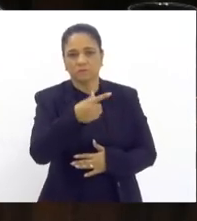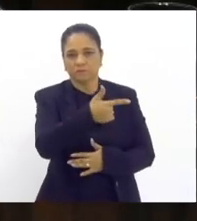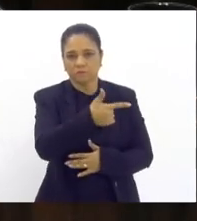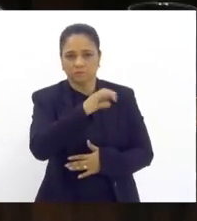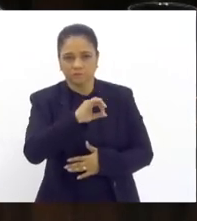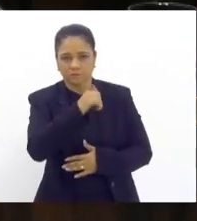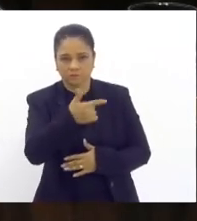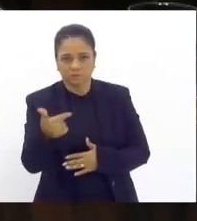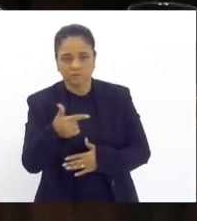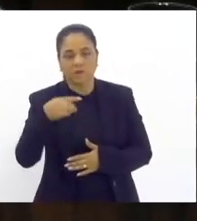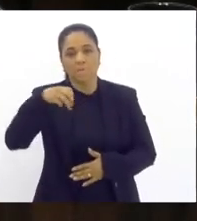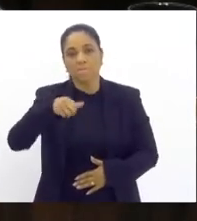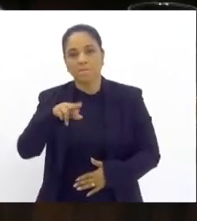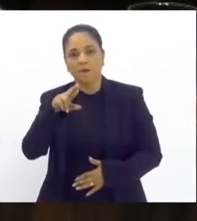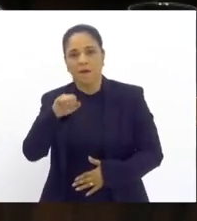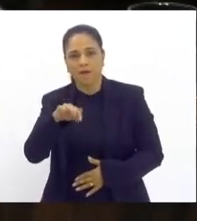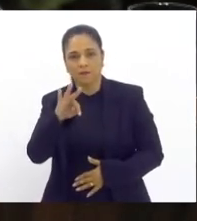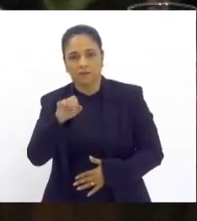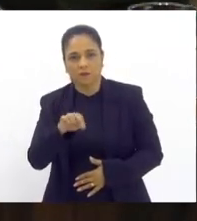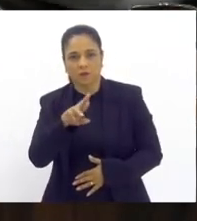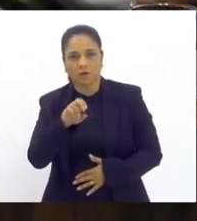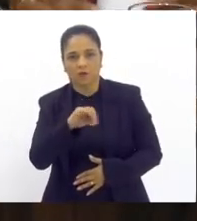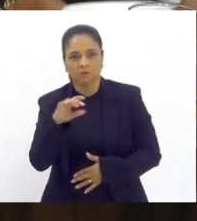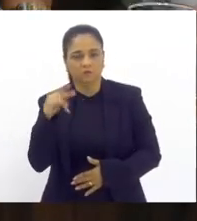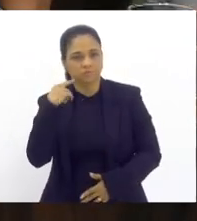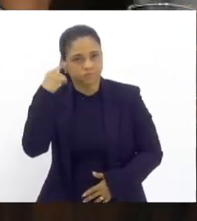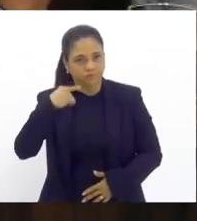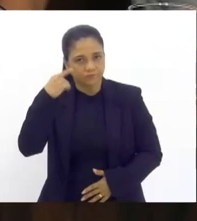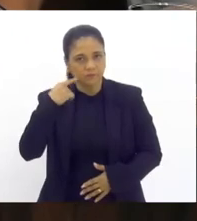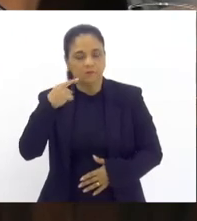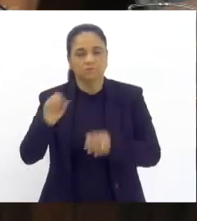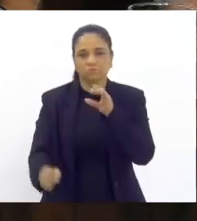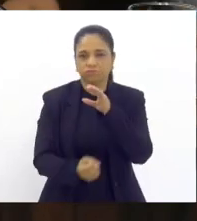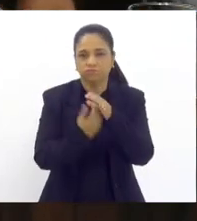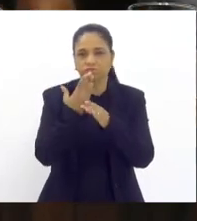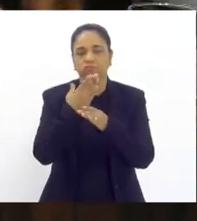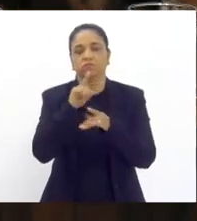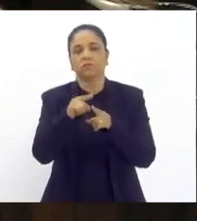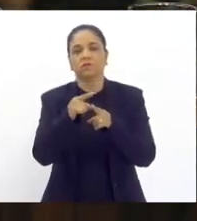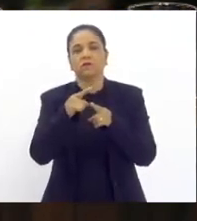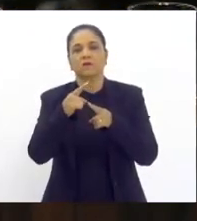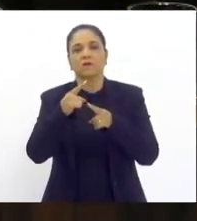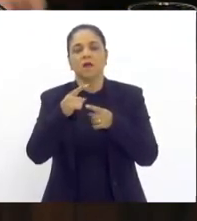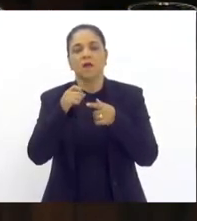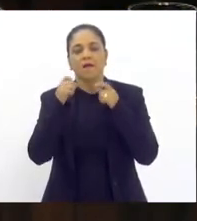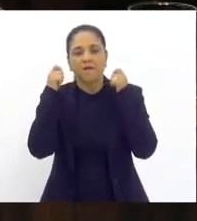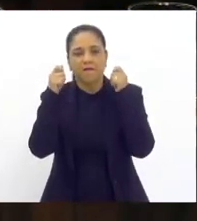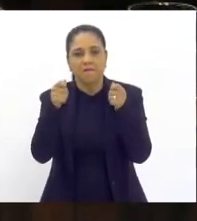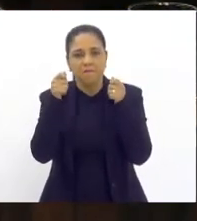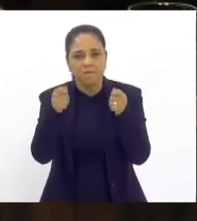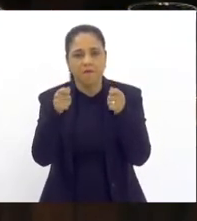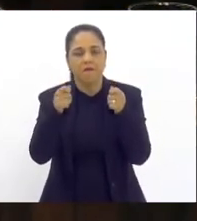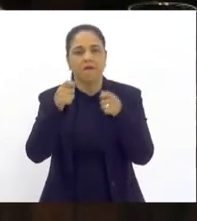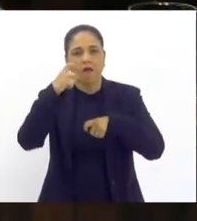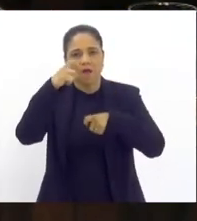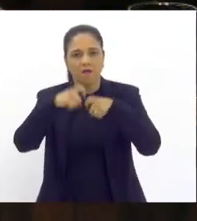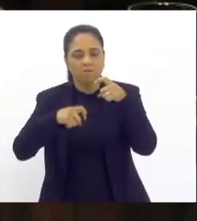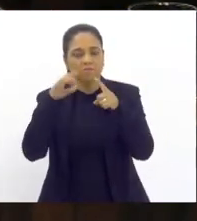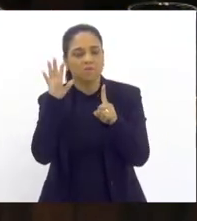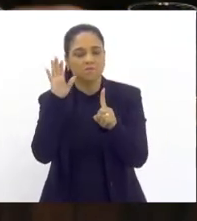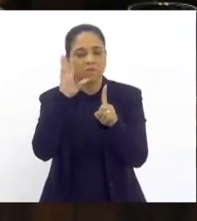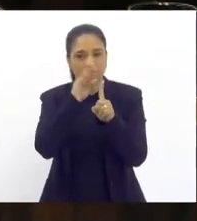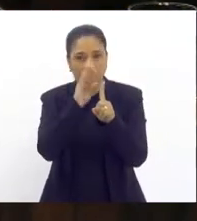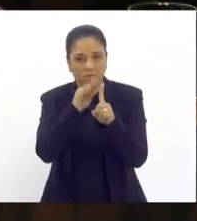autoria da deputada Marta Rocha, que dispõe sobre a criação da campanha contra assédio e a violência sexual nos